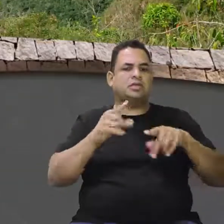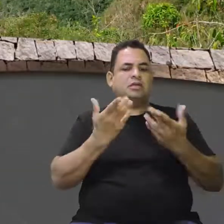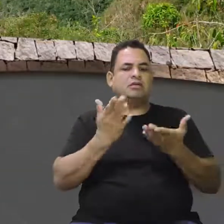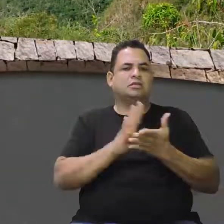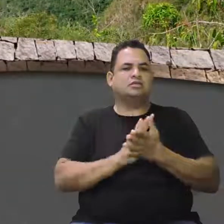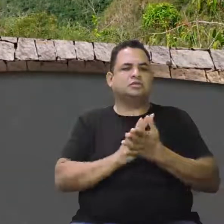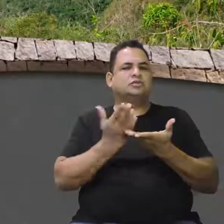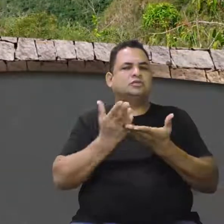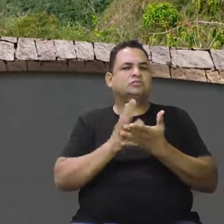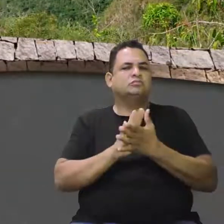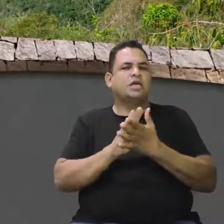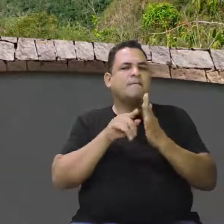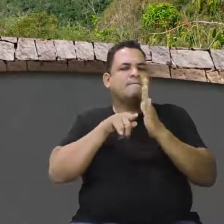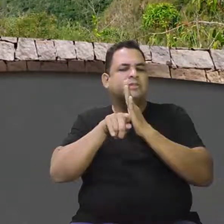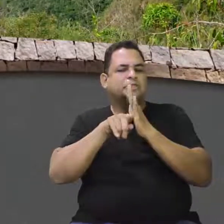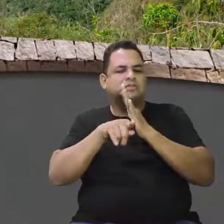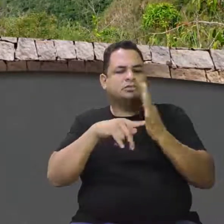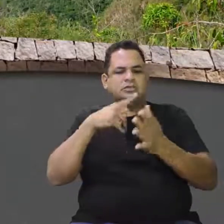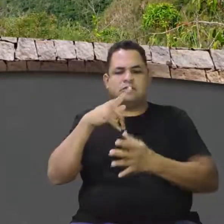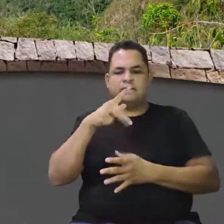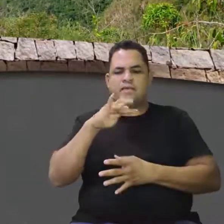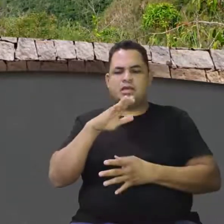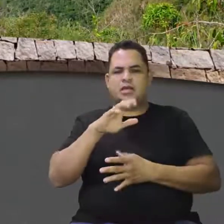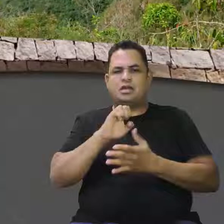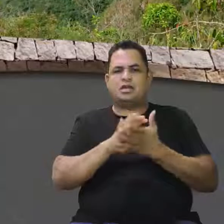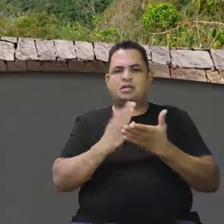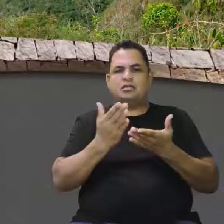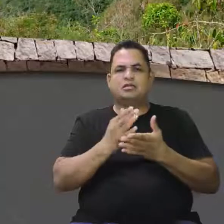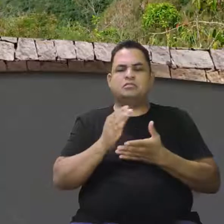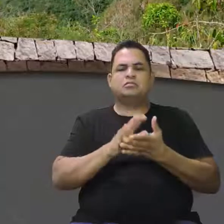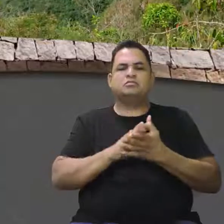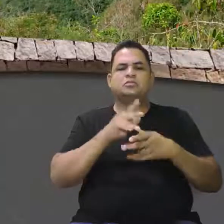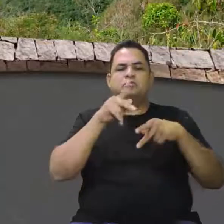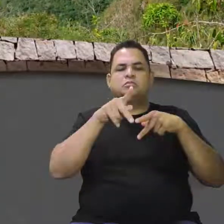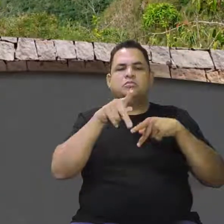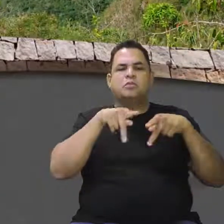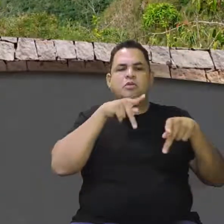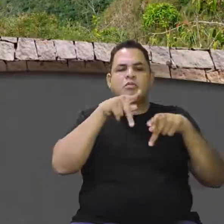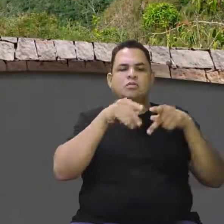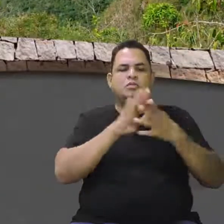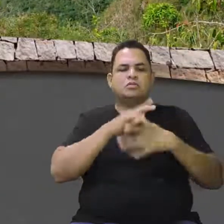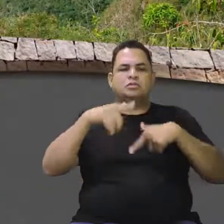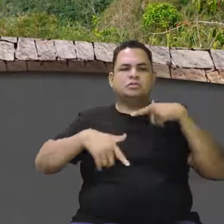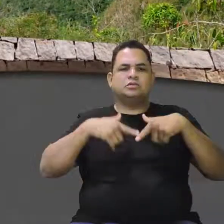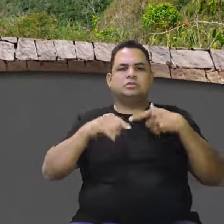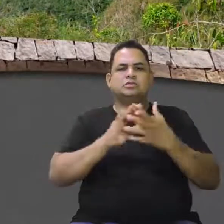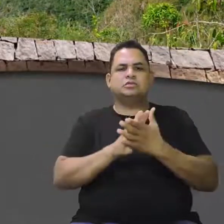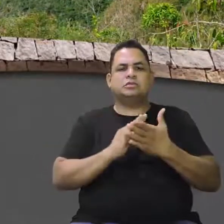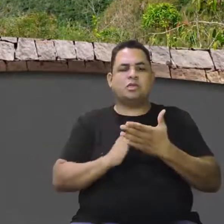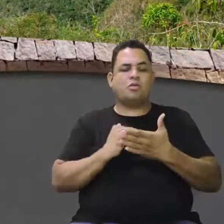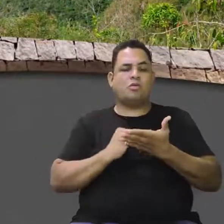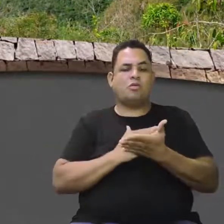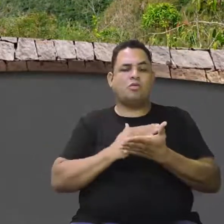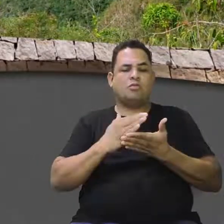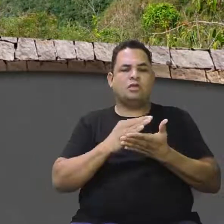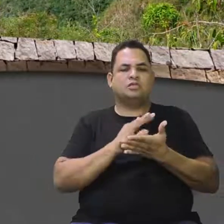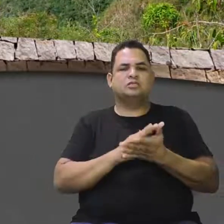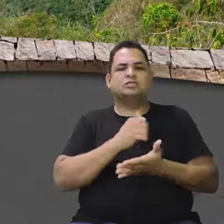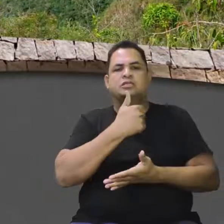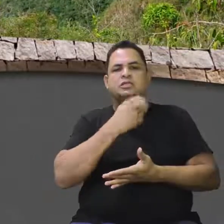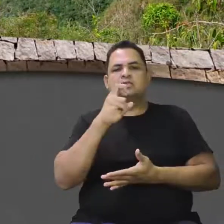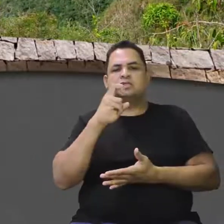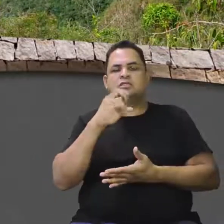com esse levantamento da PEA, população economicamente ativa, é a partir de 15 anos até 59